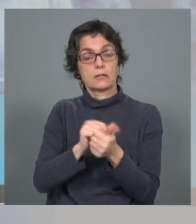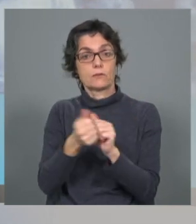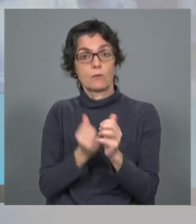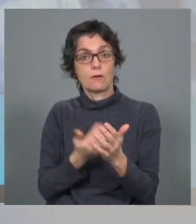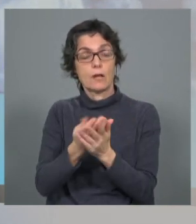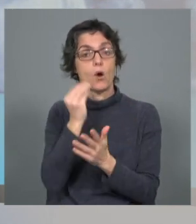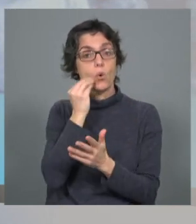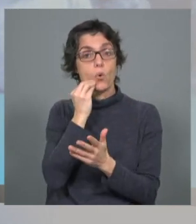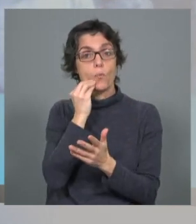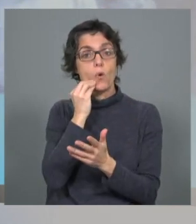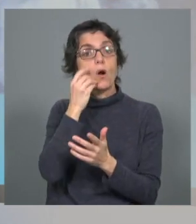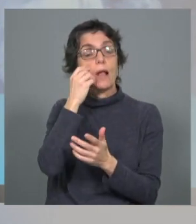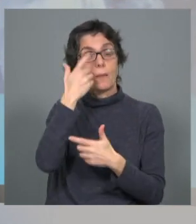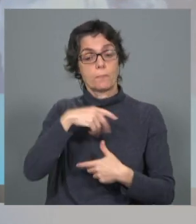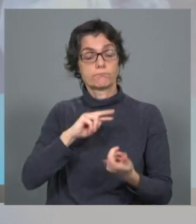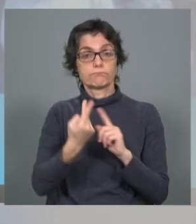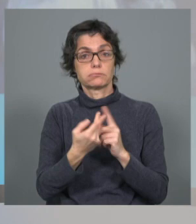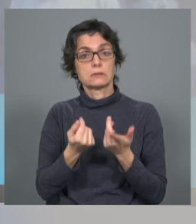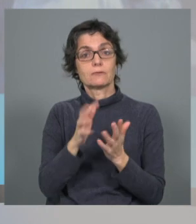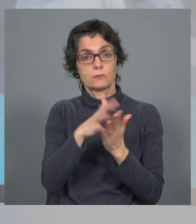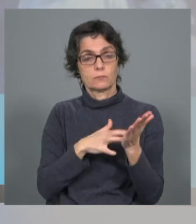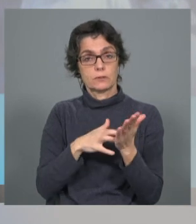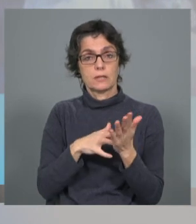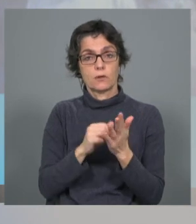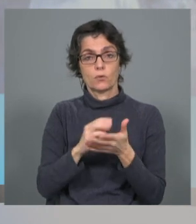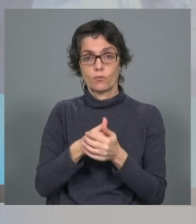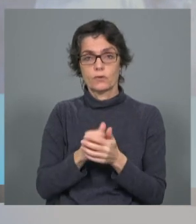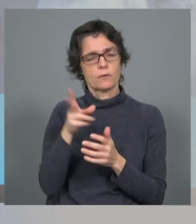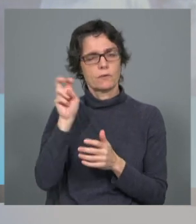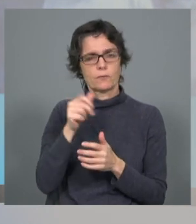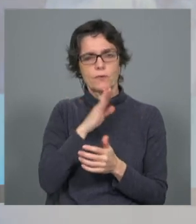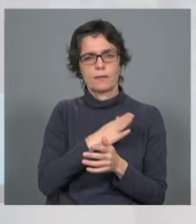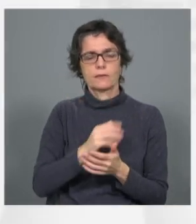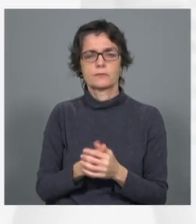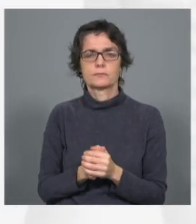à transfiguração. Já comentámos o texto do Evangelho. Primeiro, vamos escutá-lo.